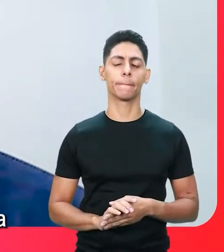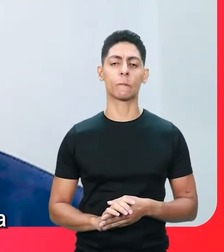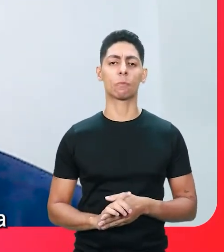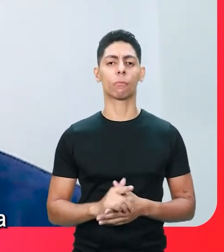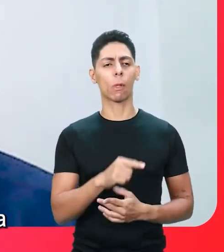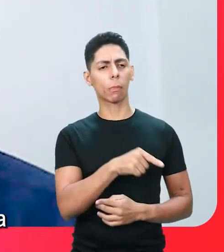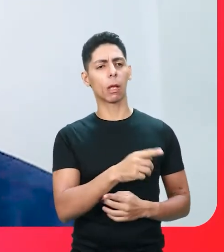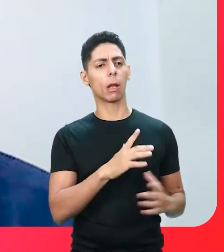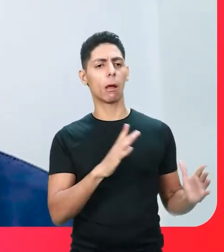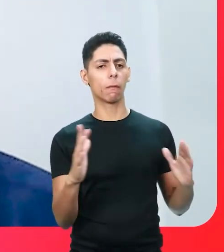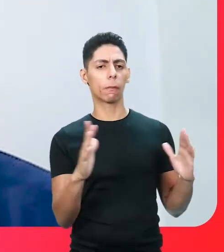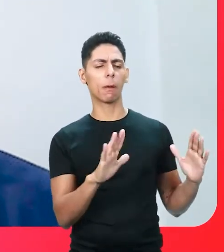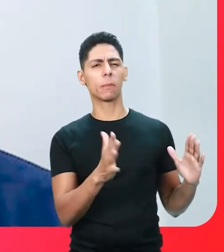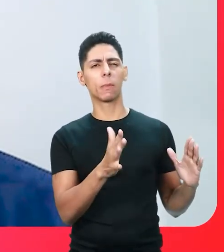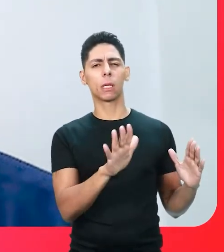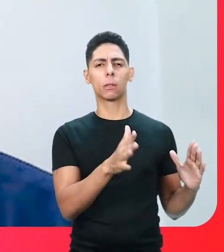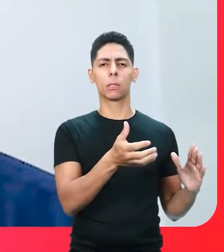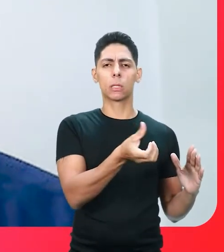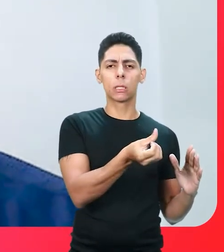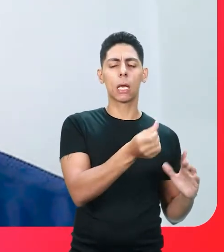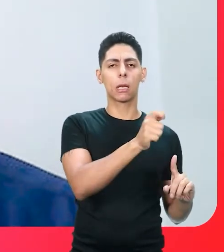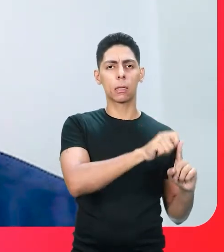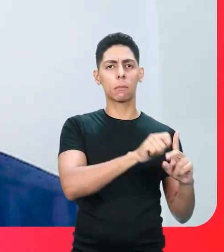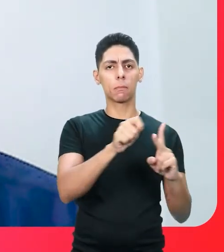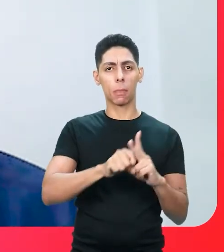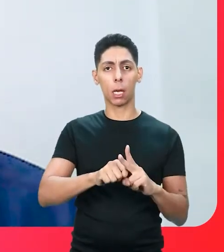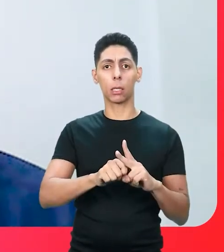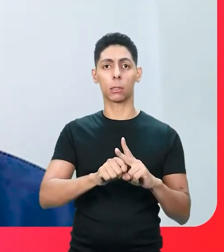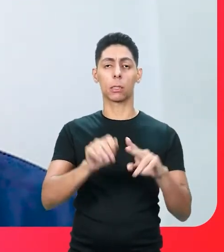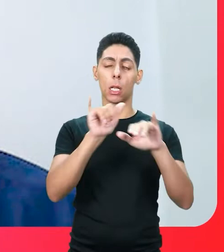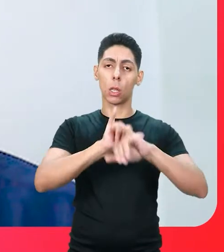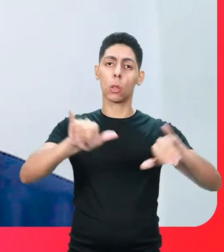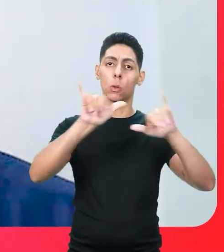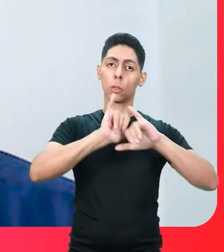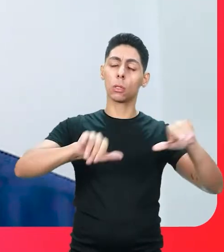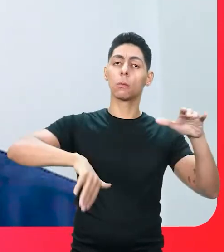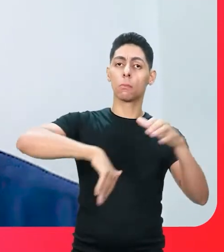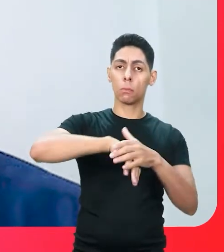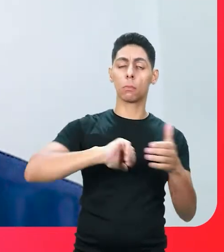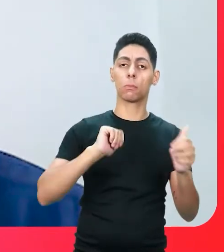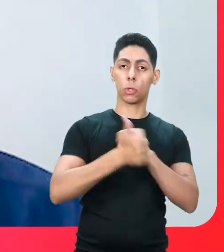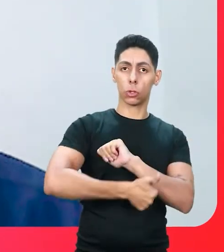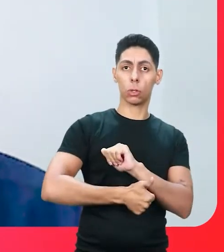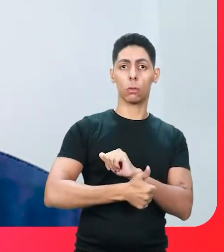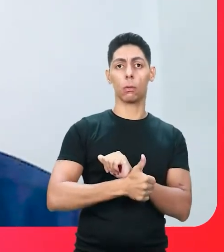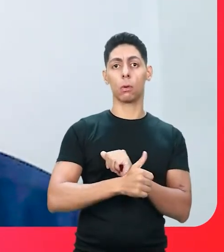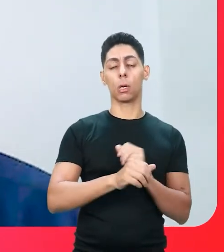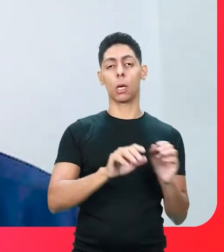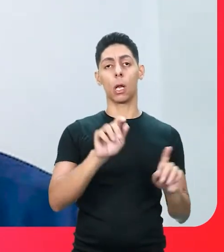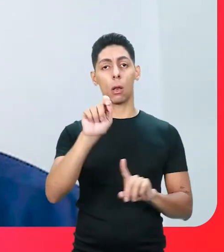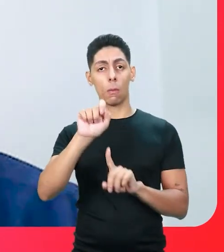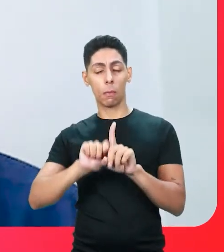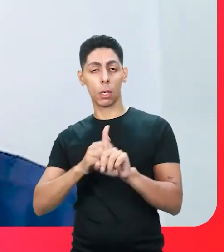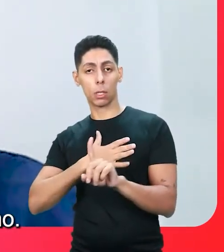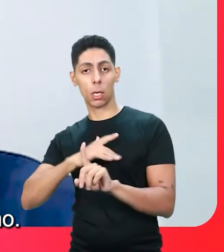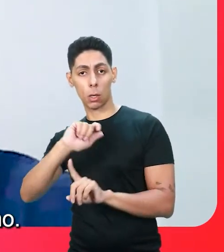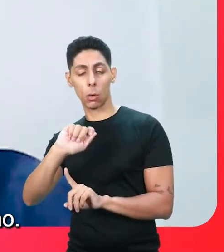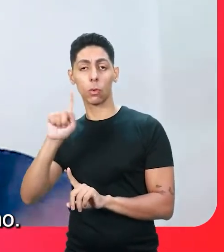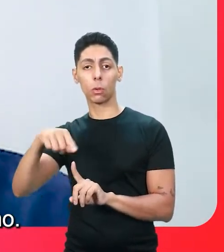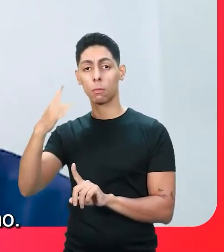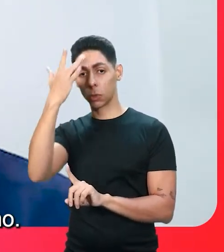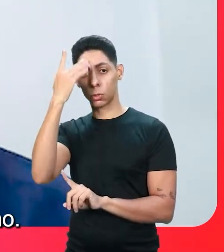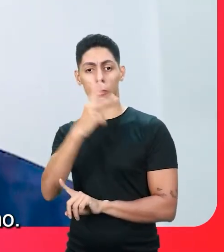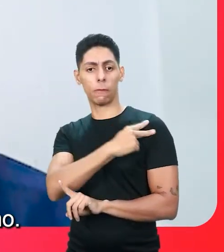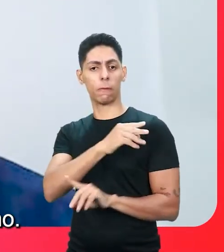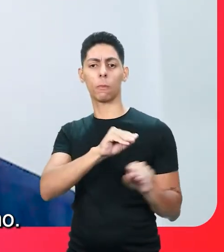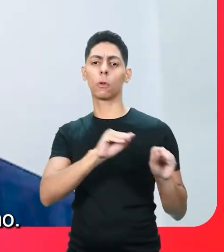6 meses no plantão esportivo. Eu estreiei no plantão esportivo em fevereiro de 84. Em agosto, o Ronaldo Castro, que era um dos chefes de reportagem, falou, não,